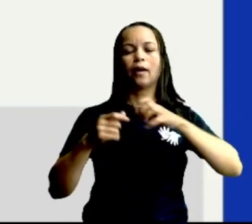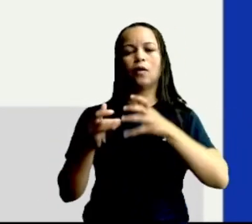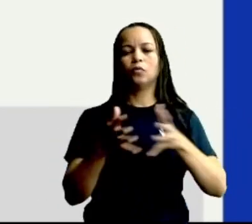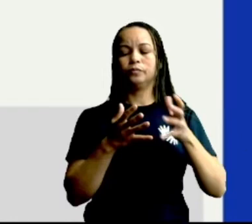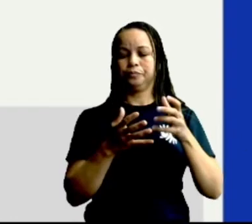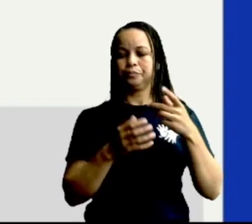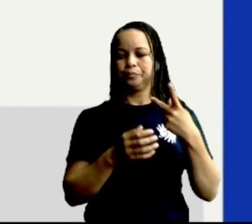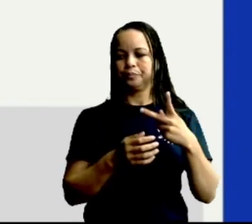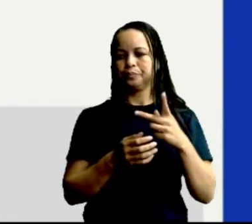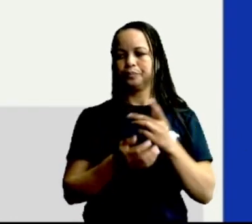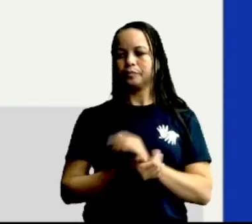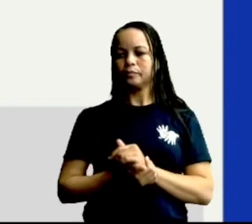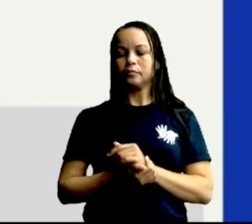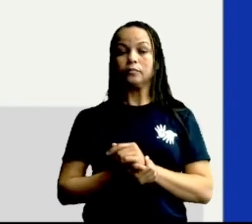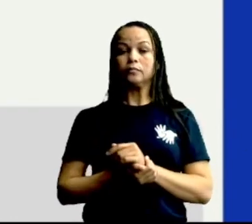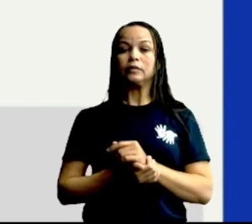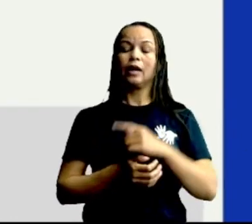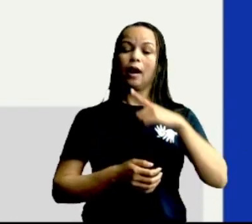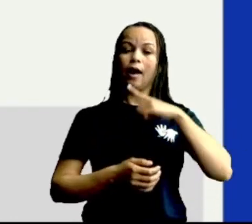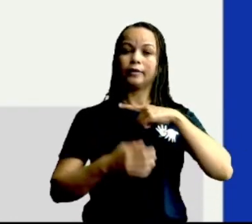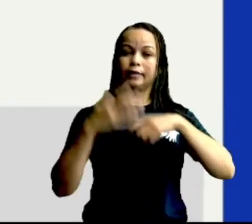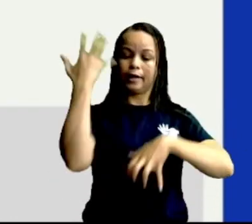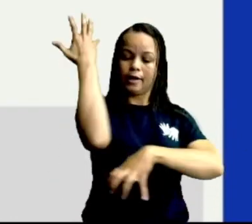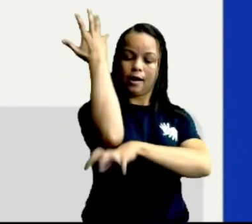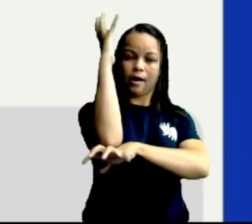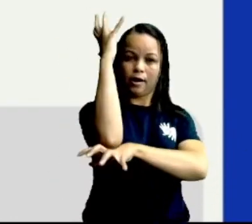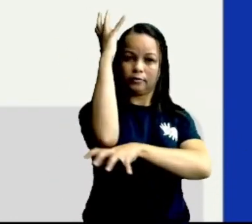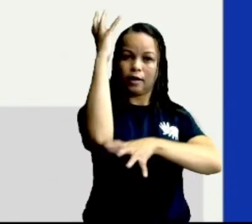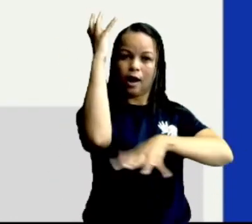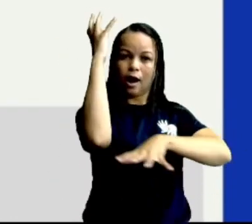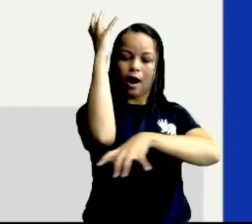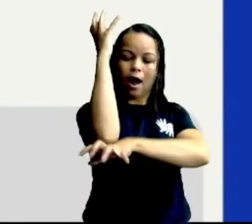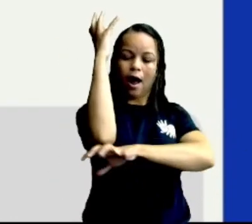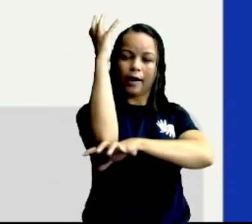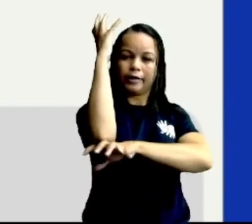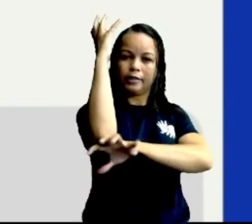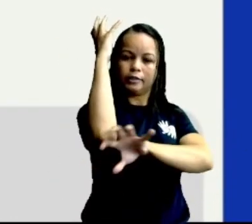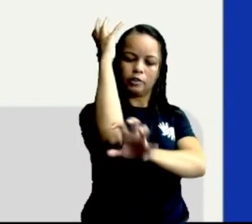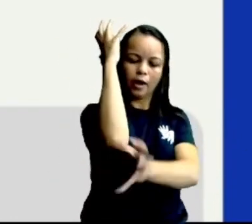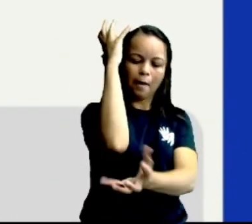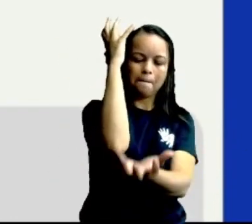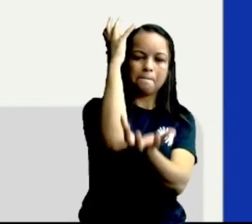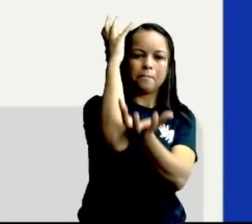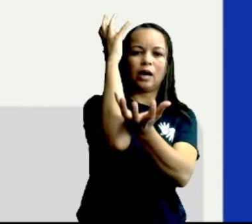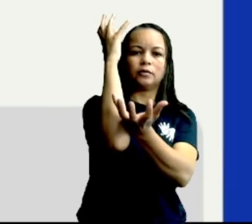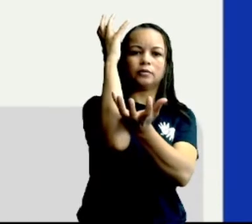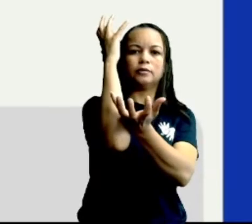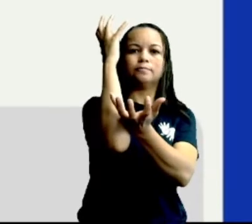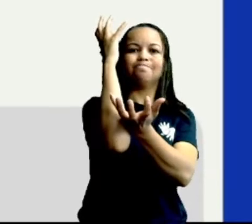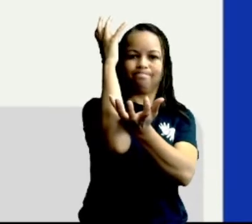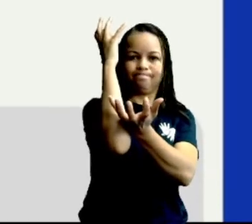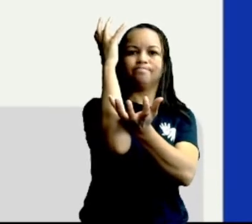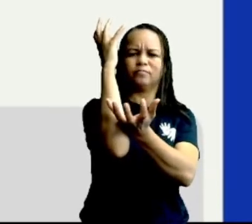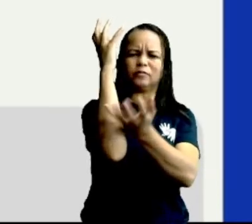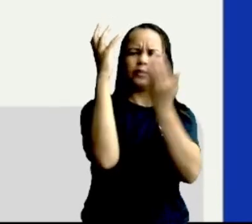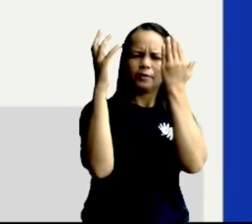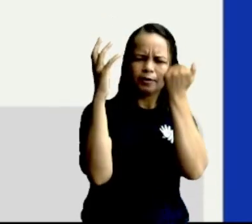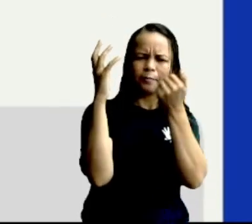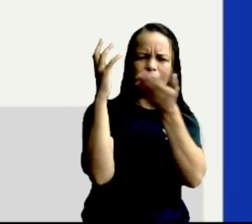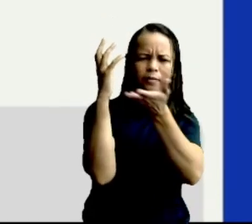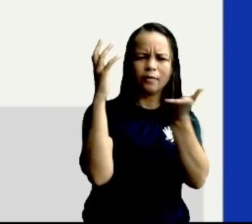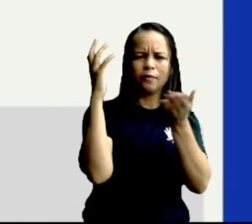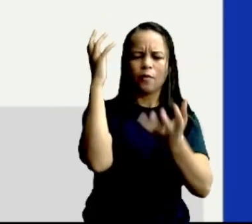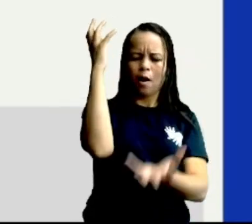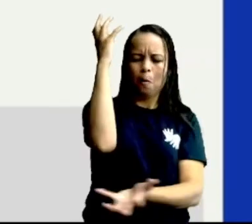os manguezais, elas possuem raízes aéreas, isso mesmo, que ficam para fora da água,